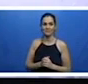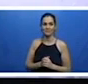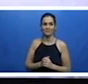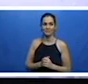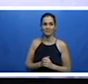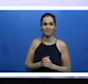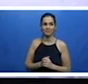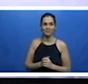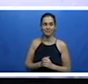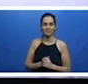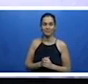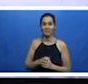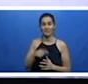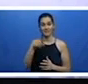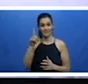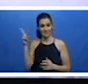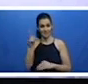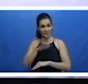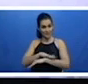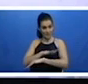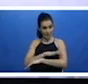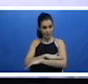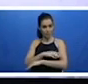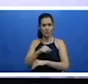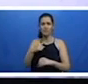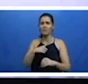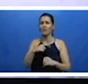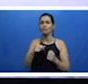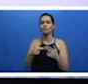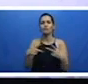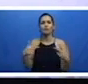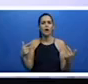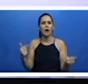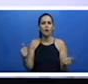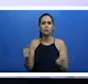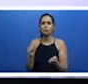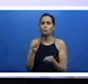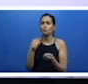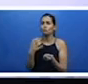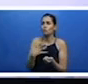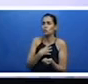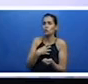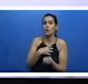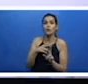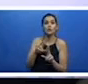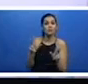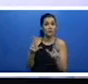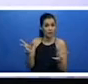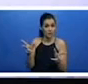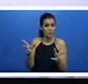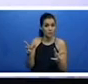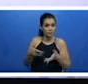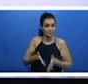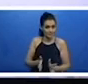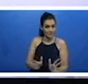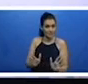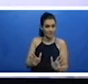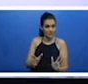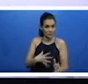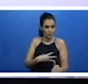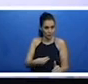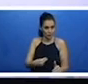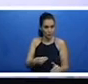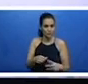Bom, o sapo, a rã e a pereca apresentam uma fase larval, que é o girino. Aqui, o girino,